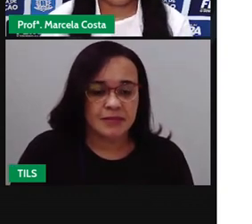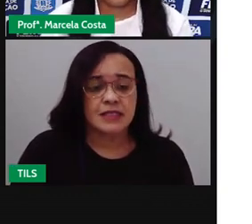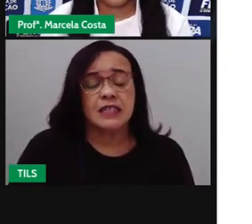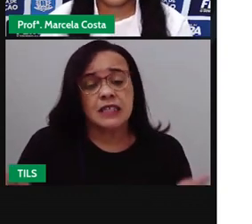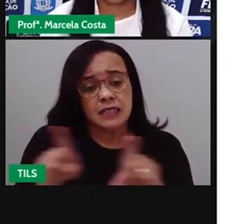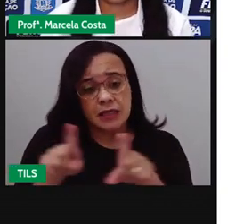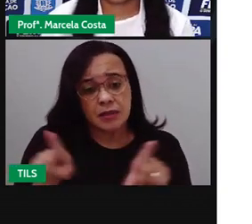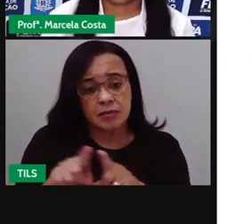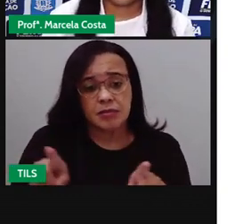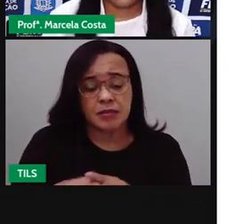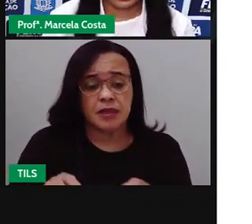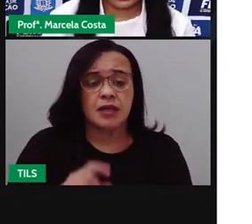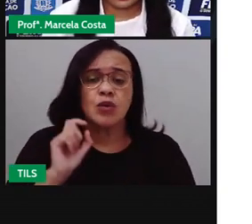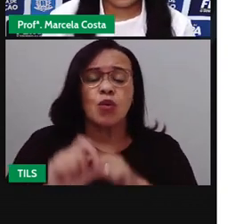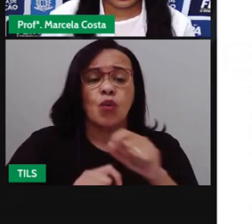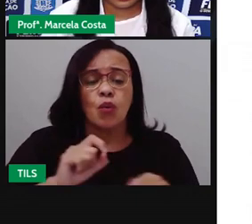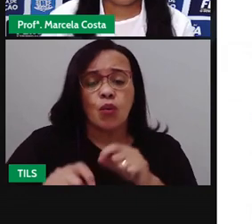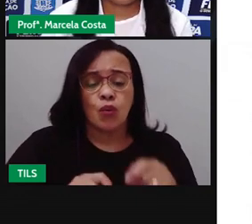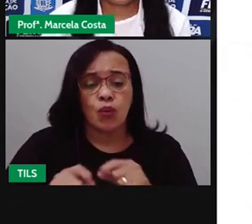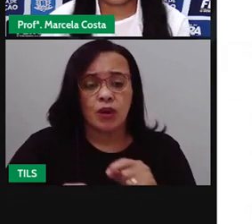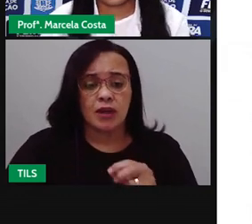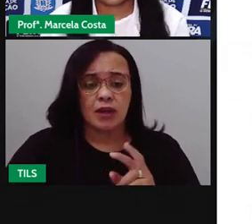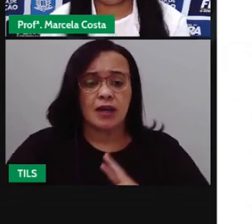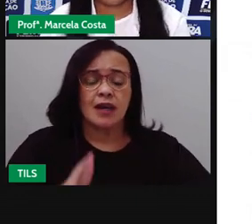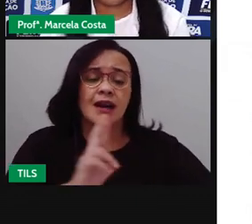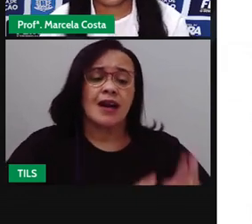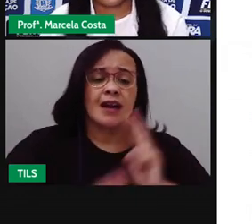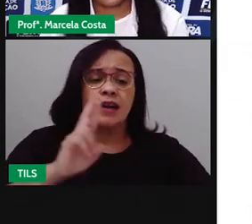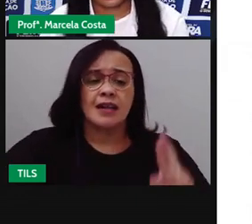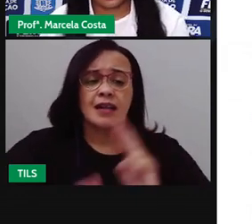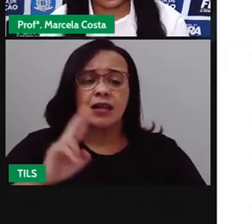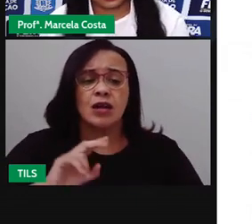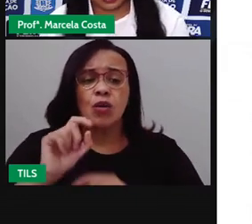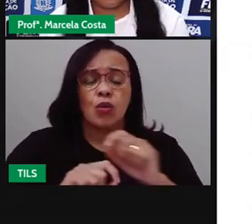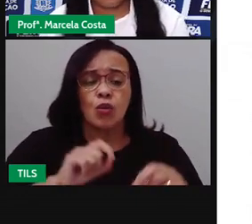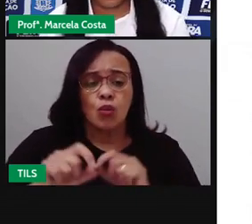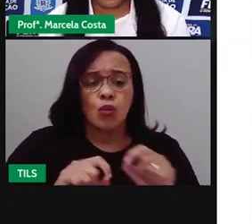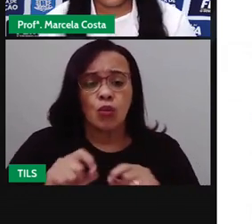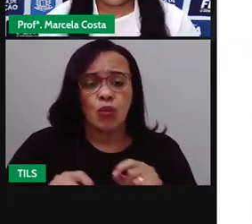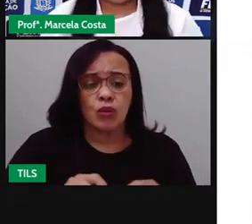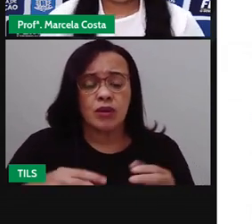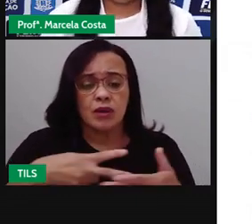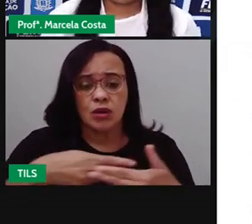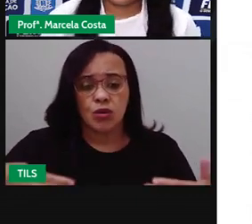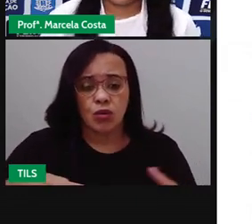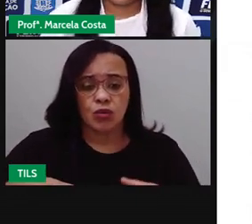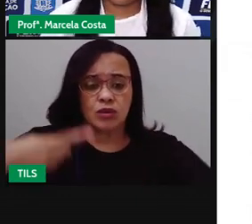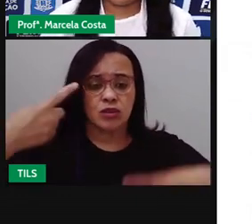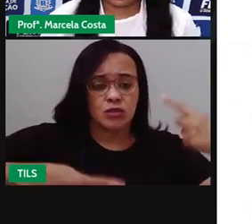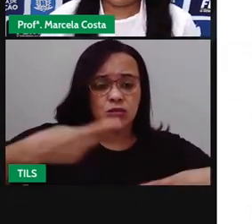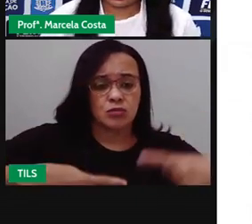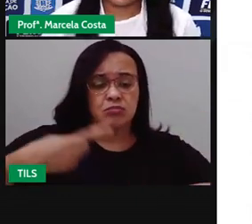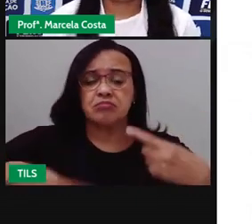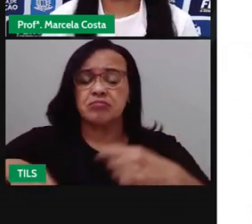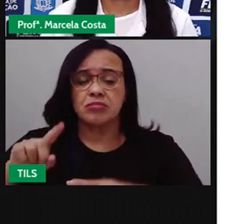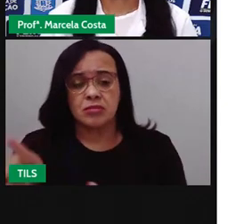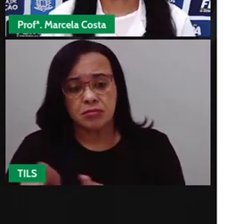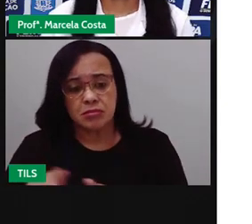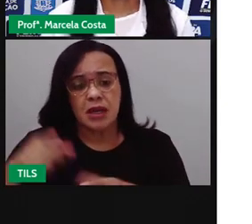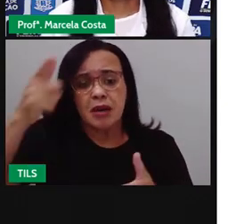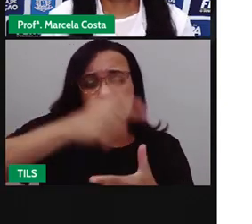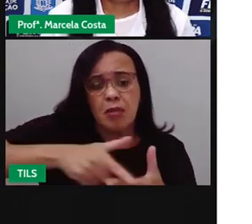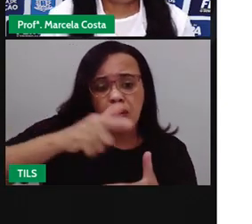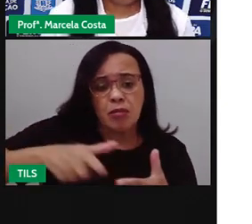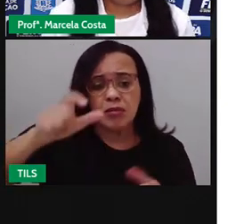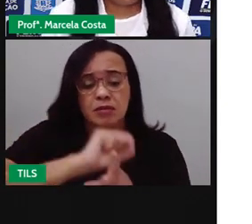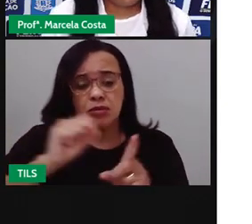sociais, políticas, históricas, a fazer também uma crítica social. Esse cordel que estamos trabalhando